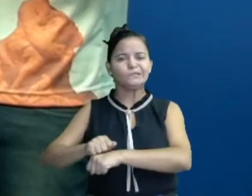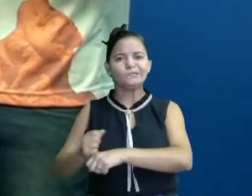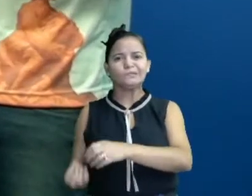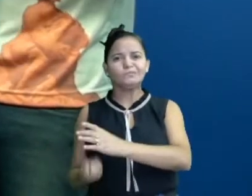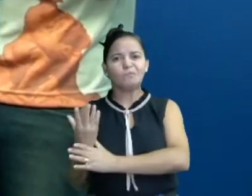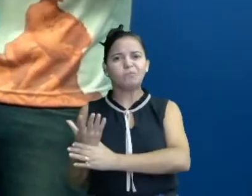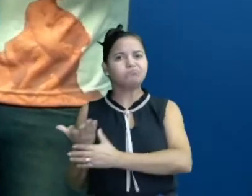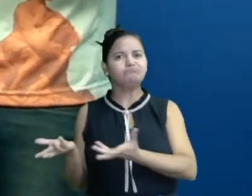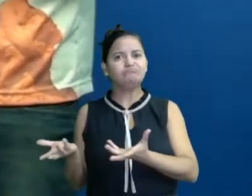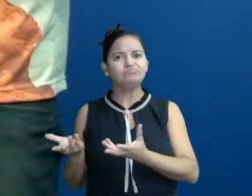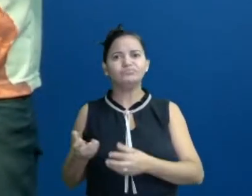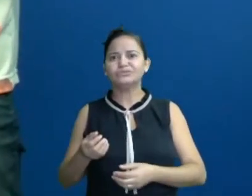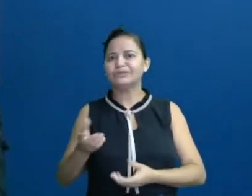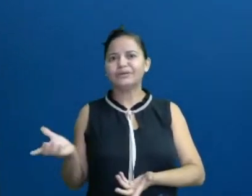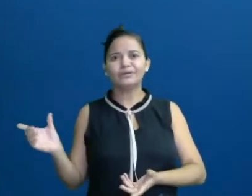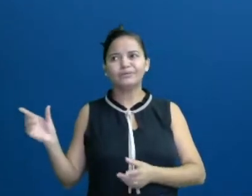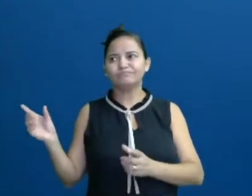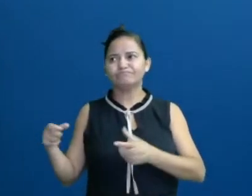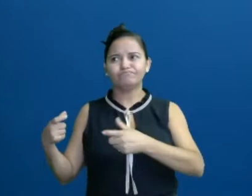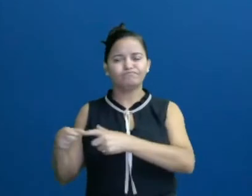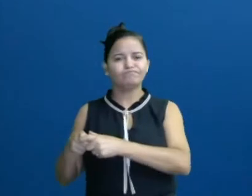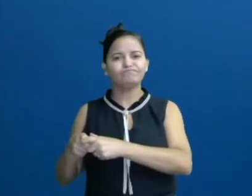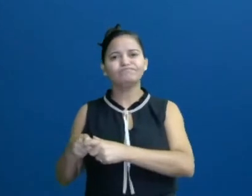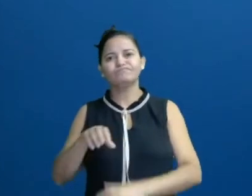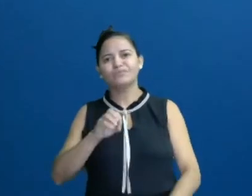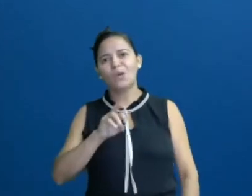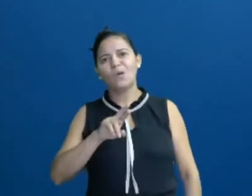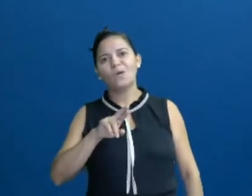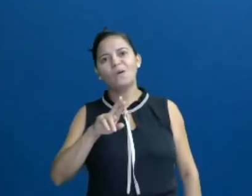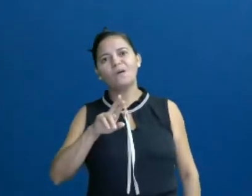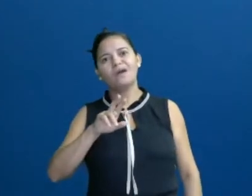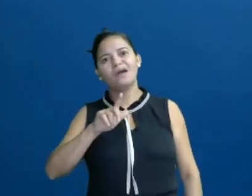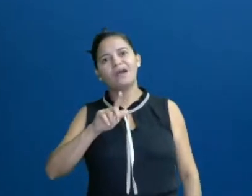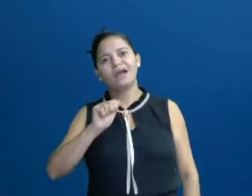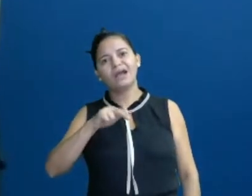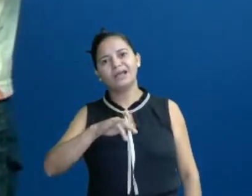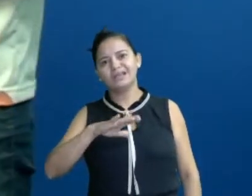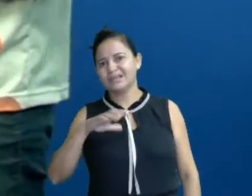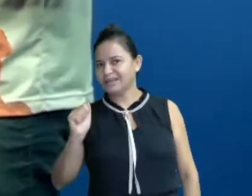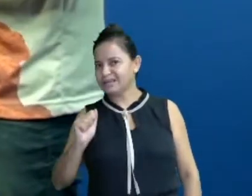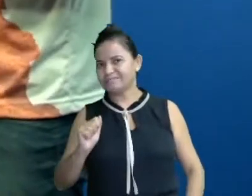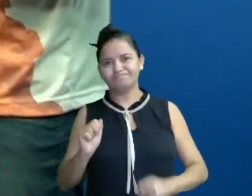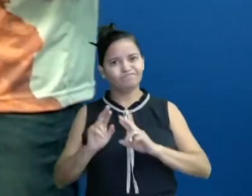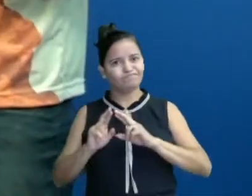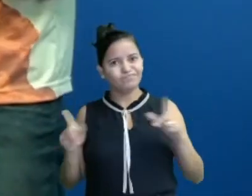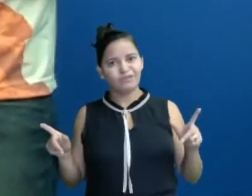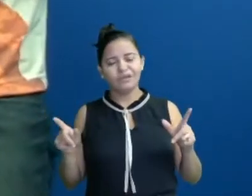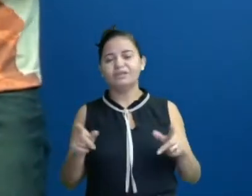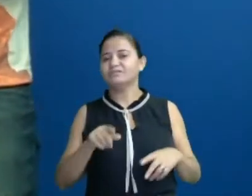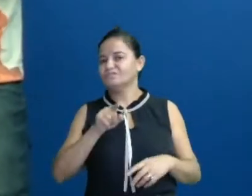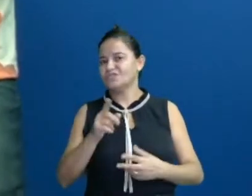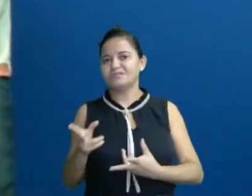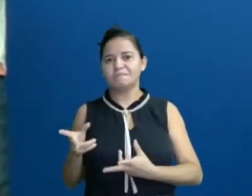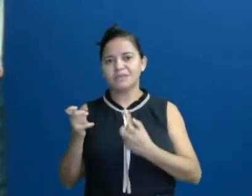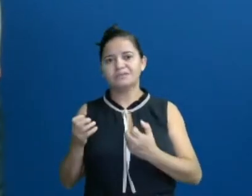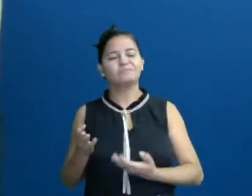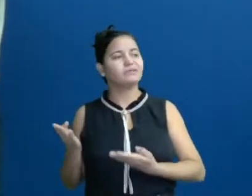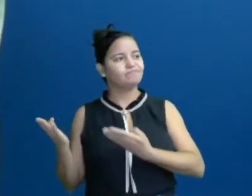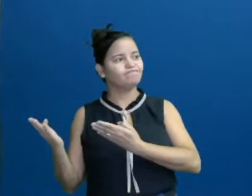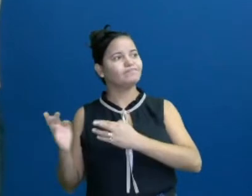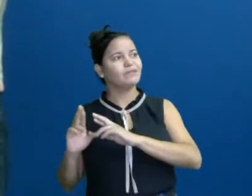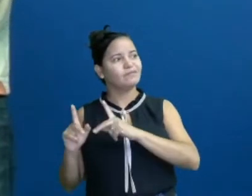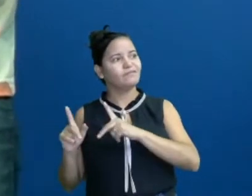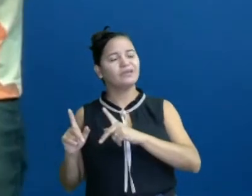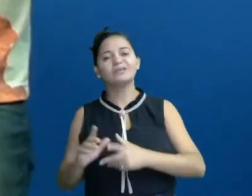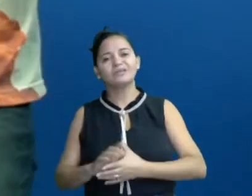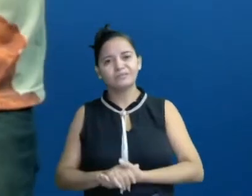matéria orgânica quando comparado com o solo mais escurinho ao lado, tá certo? Portanto, percebam essas diferenças entre